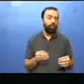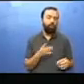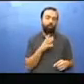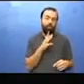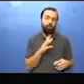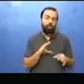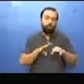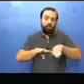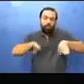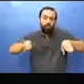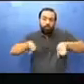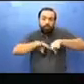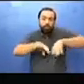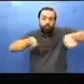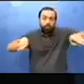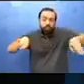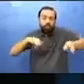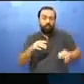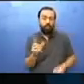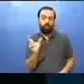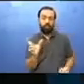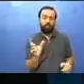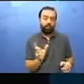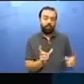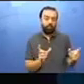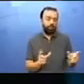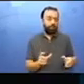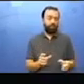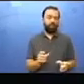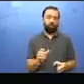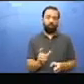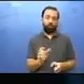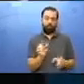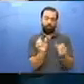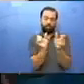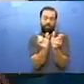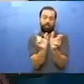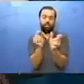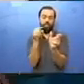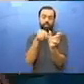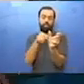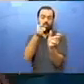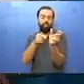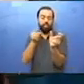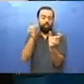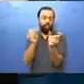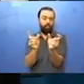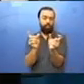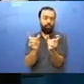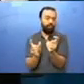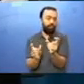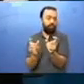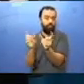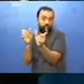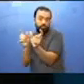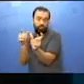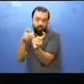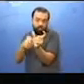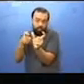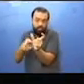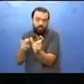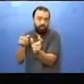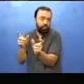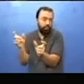gente diferencia os espaços que nós utilizamos entre as palavras? Vejam, aqui tem um espaço, aqui tem outro